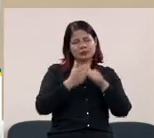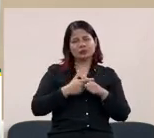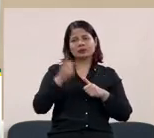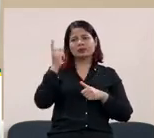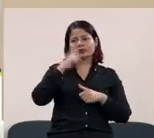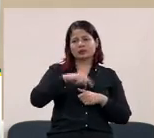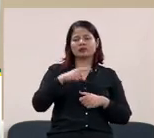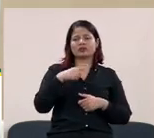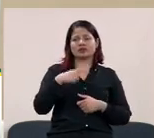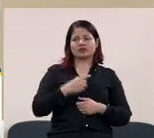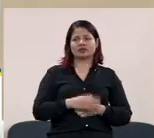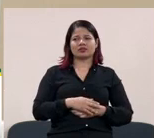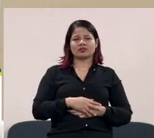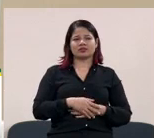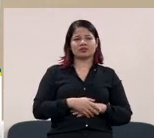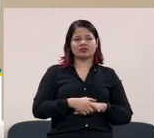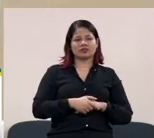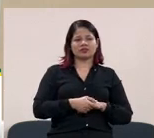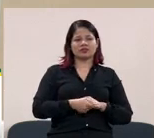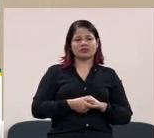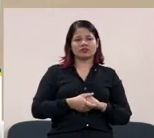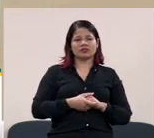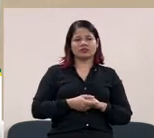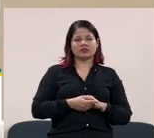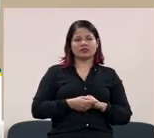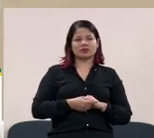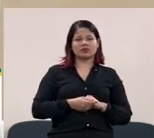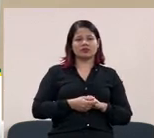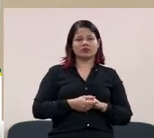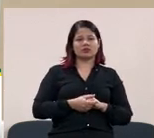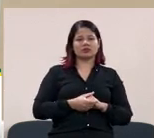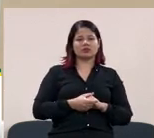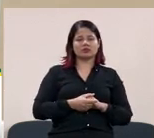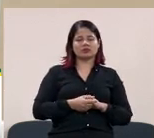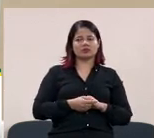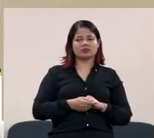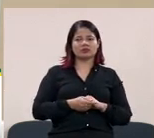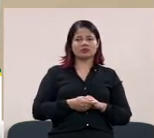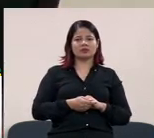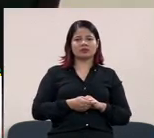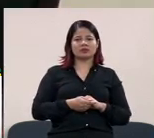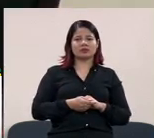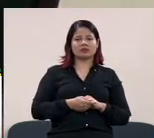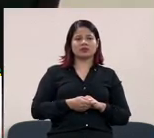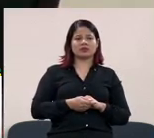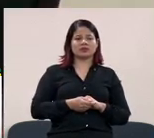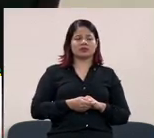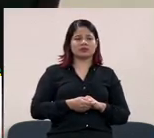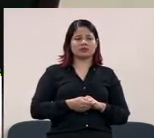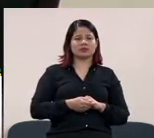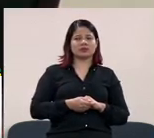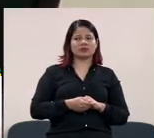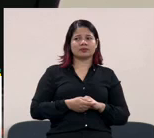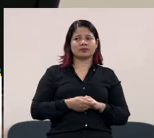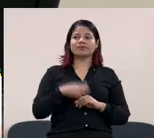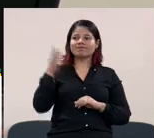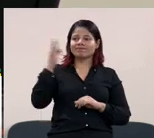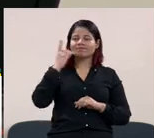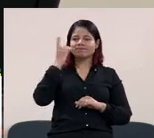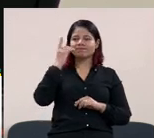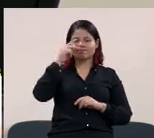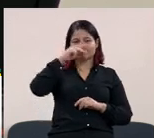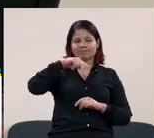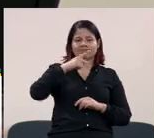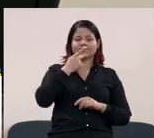conforto. Professora Cátia, a senhora me concede uma parte, deputado Paulo Lemos. Obrigada, deputado. Primeiramente, parabenizar o doutor Furlan